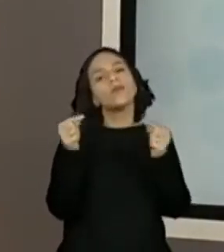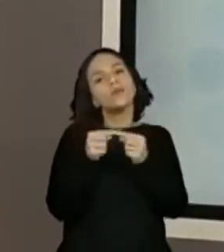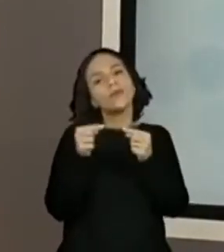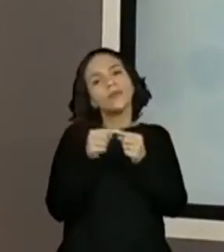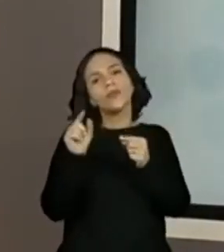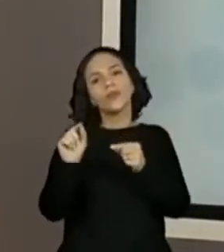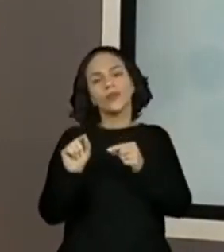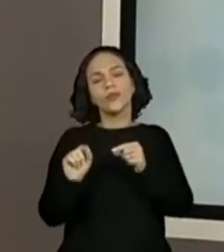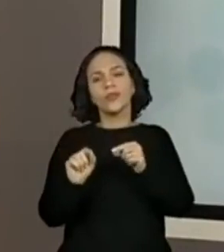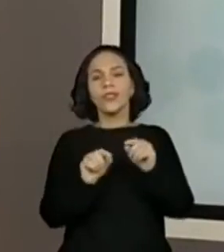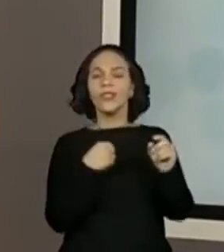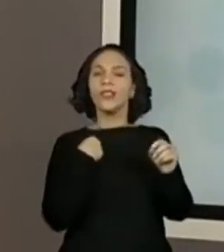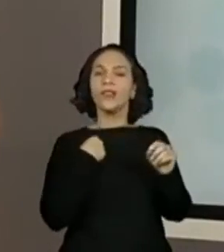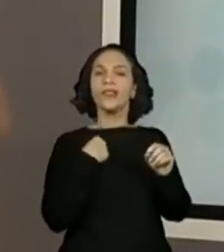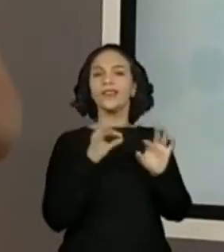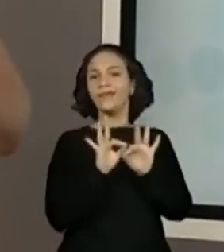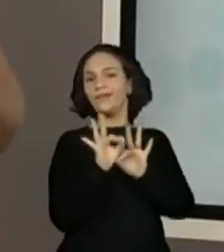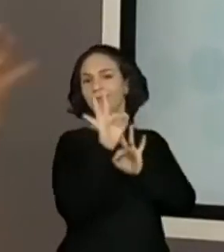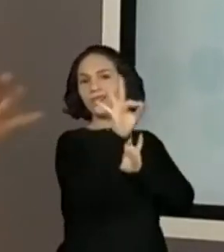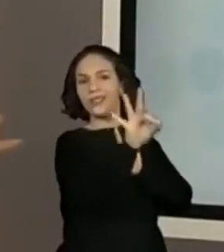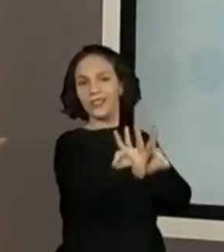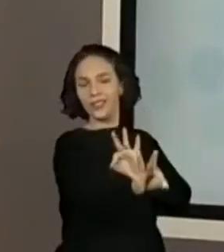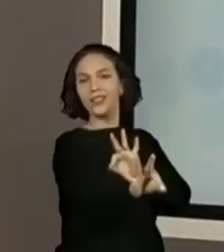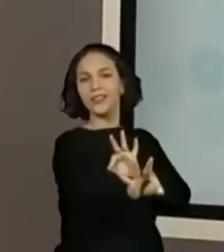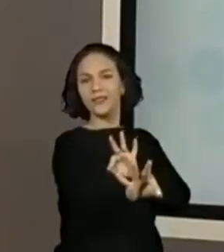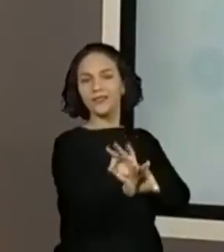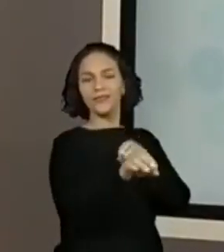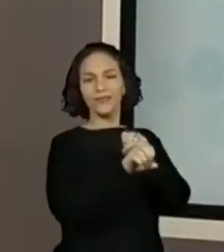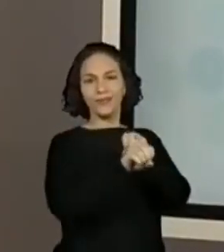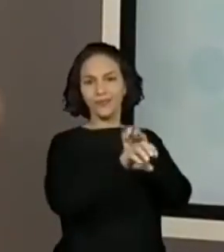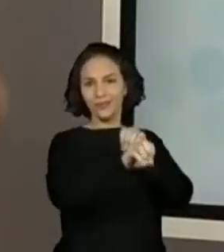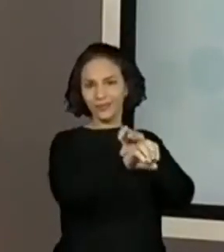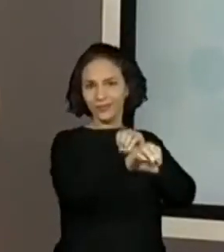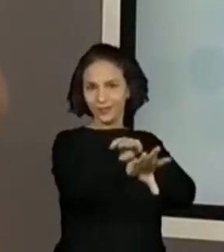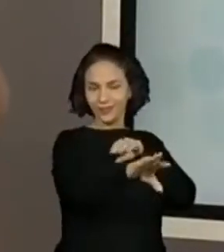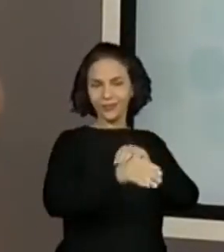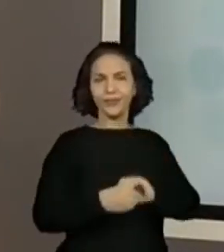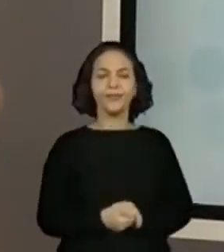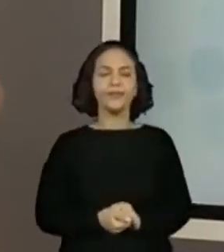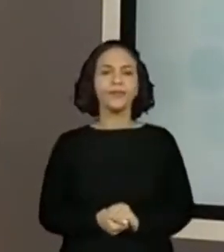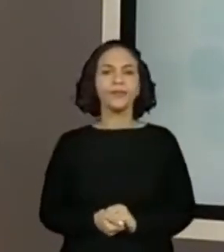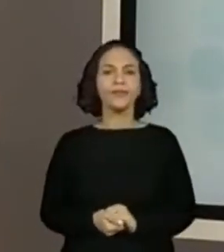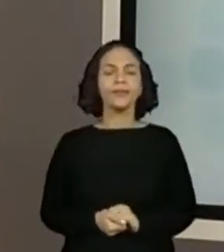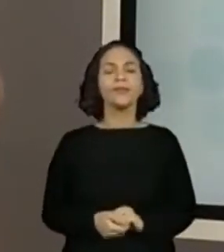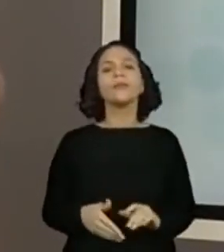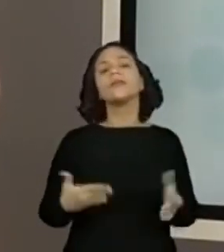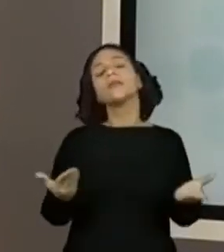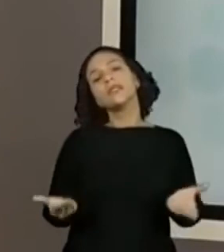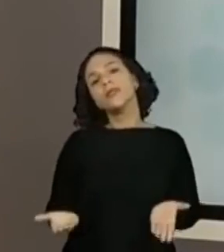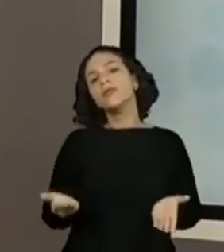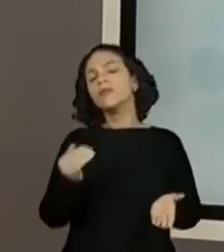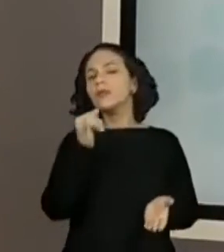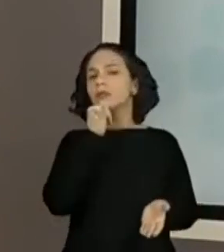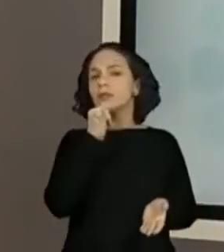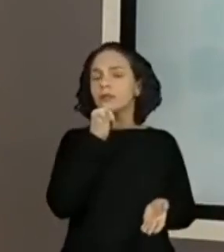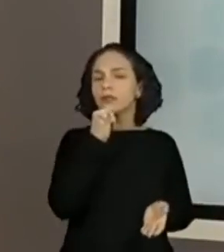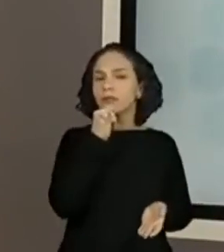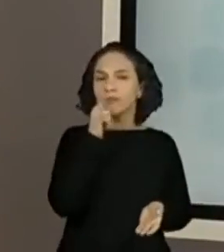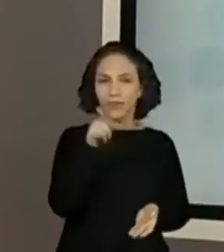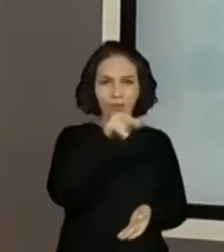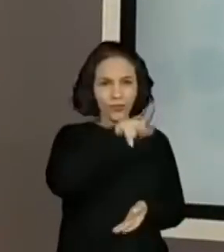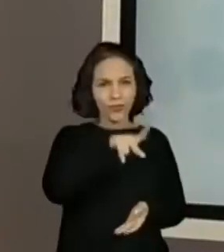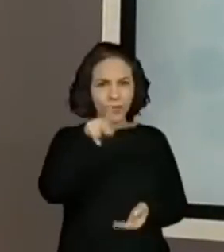contexto à distância, tá bom? Do jeito que a gente faz aqui. Então, às vezes vocês vão perceber, principalmente os